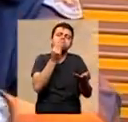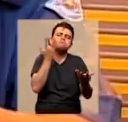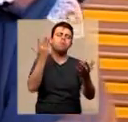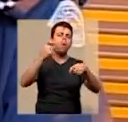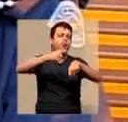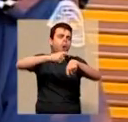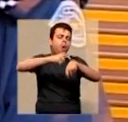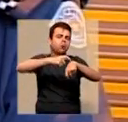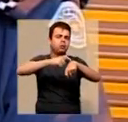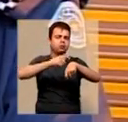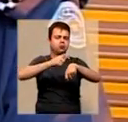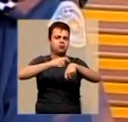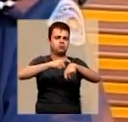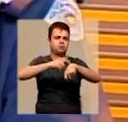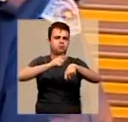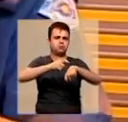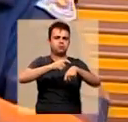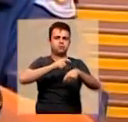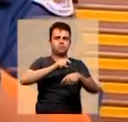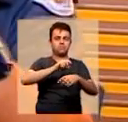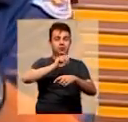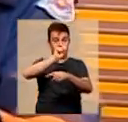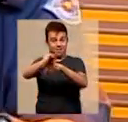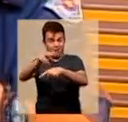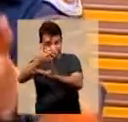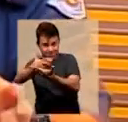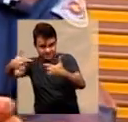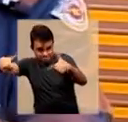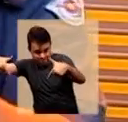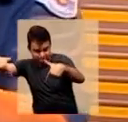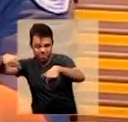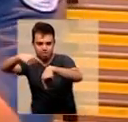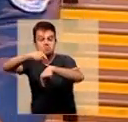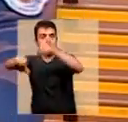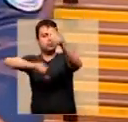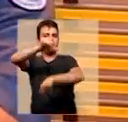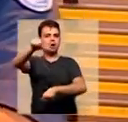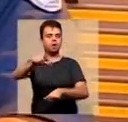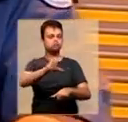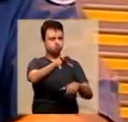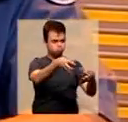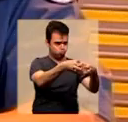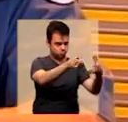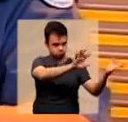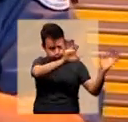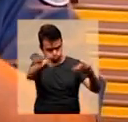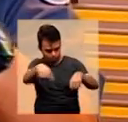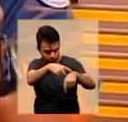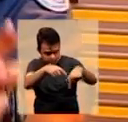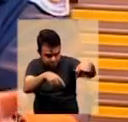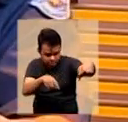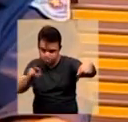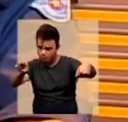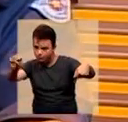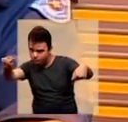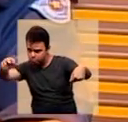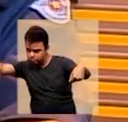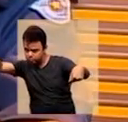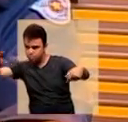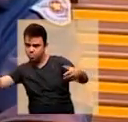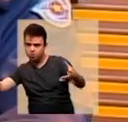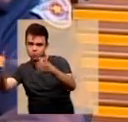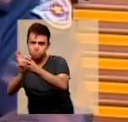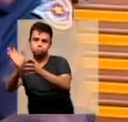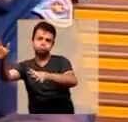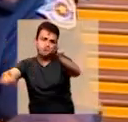o horário de entrar no trabalho? Um grupo entra 8 horas, o outro grupo entra às 9. Outro grupo porque às 7h30. Desse horário da manhã, né,